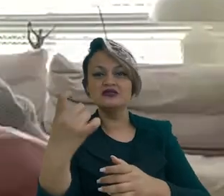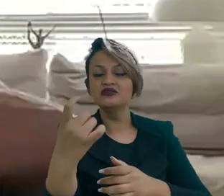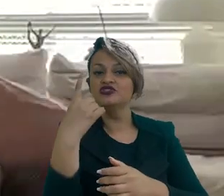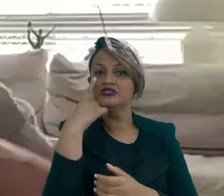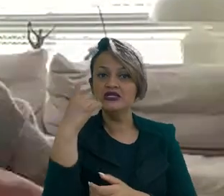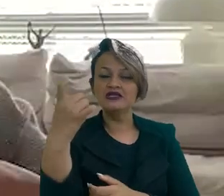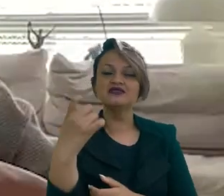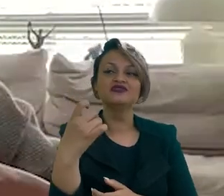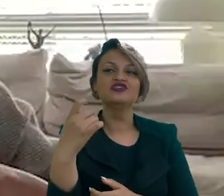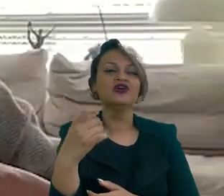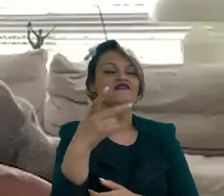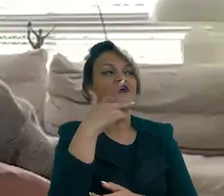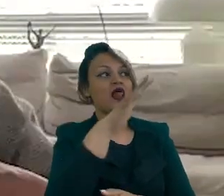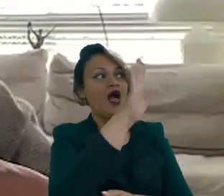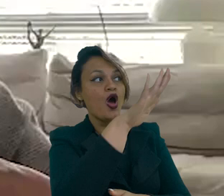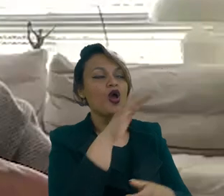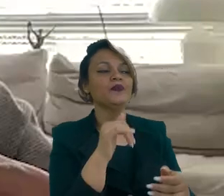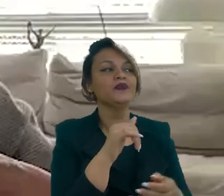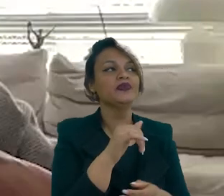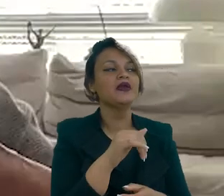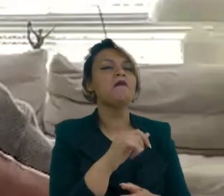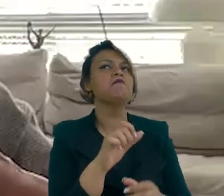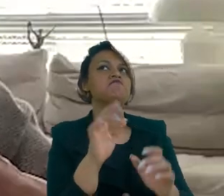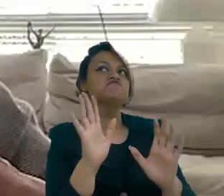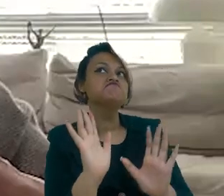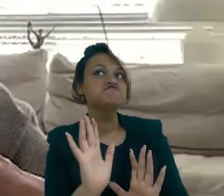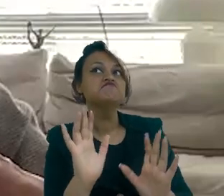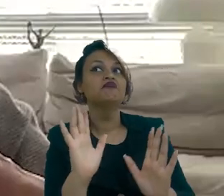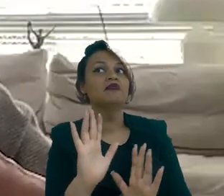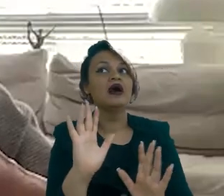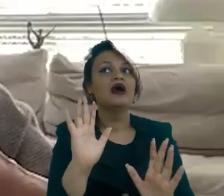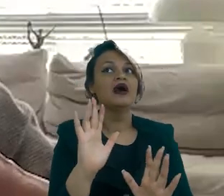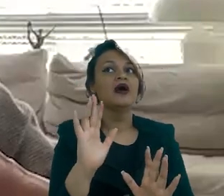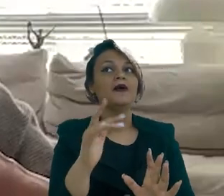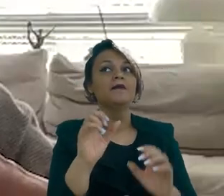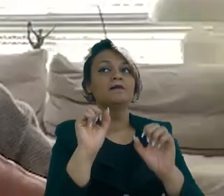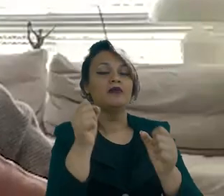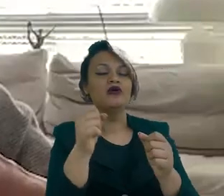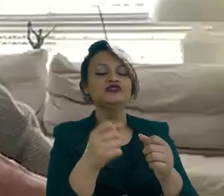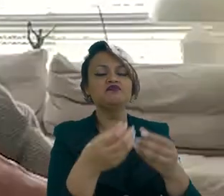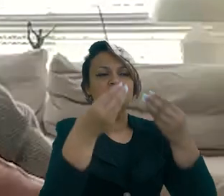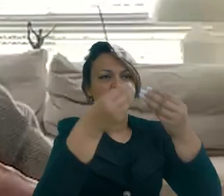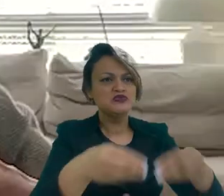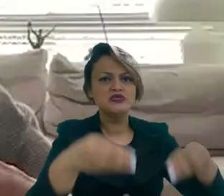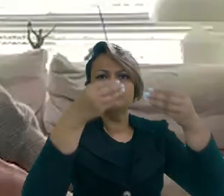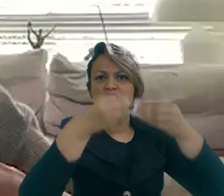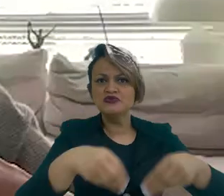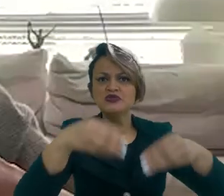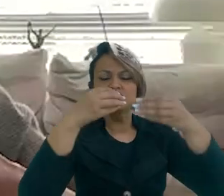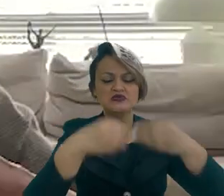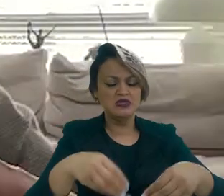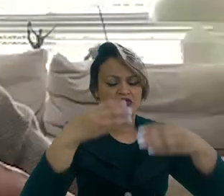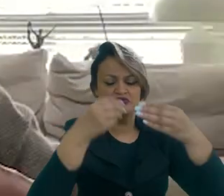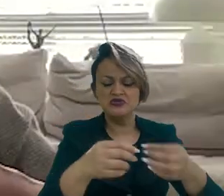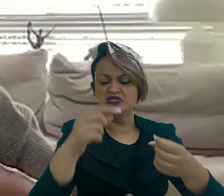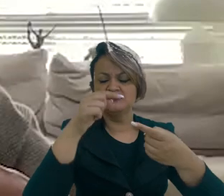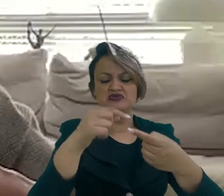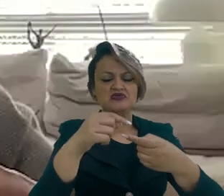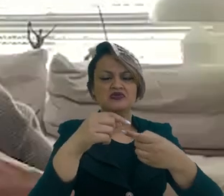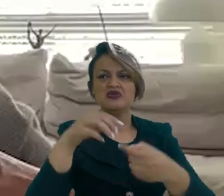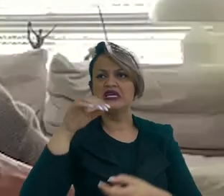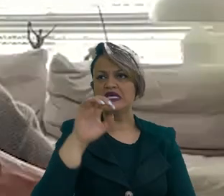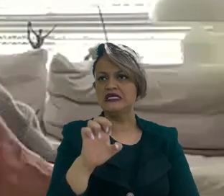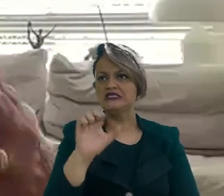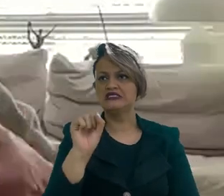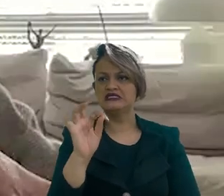assim tão interessante dizerem que olha pode ter acumulação de dando estético com